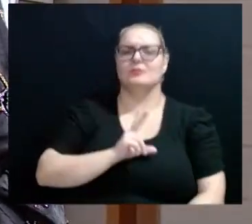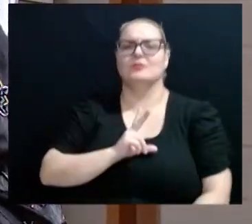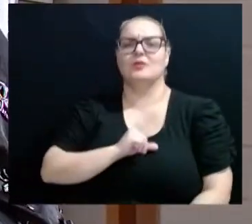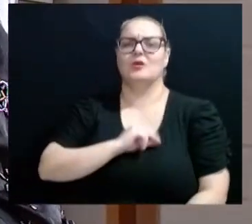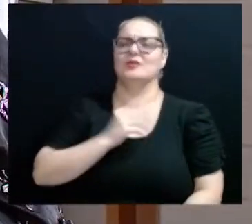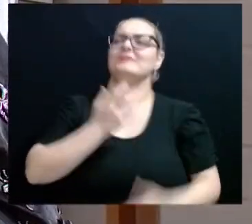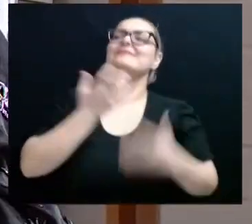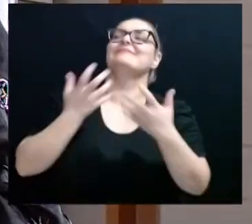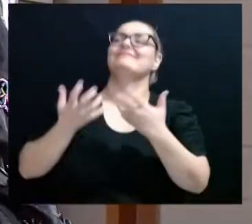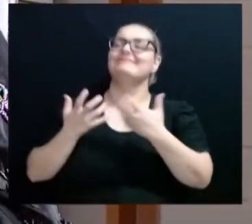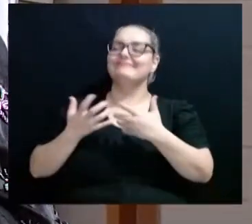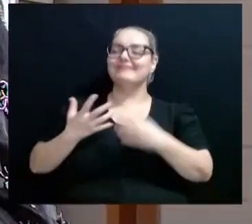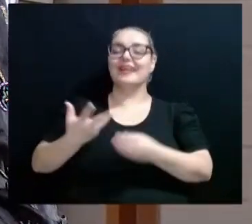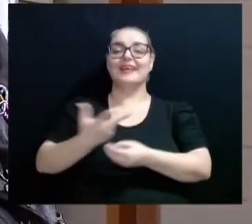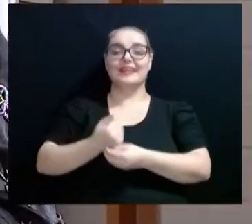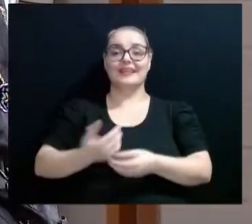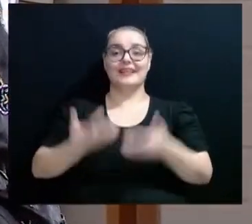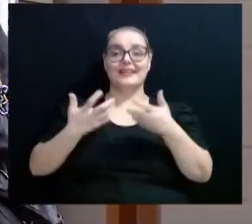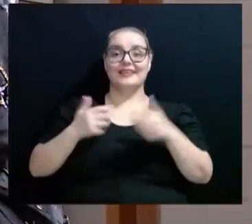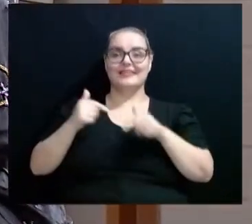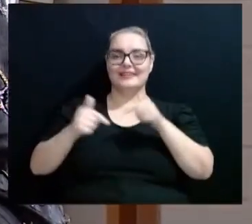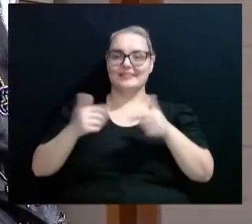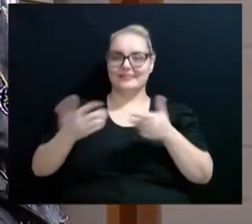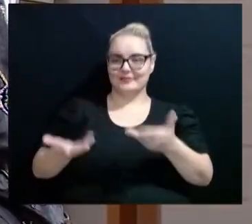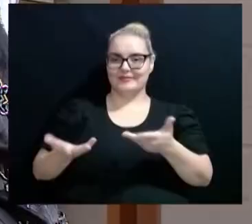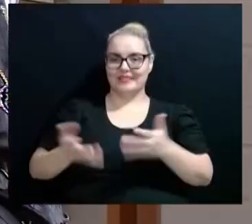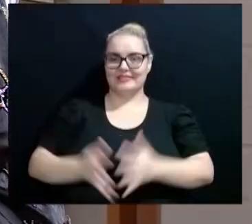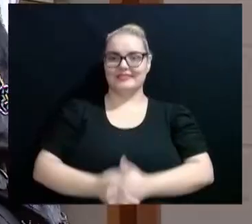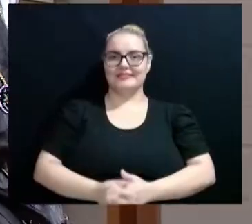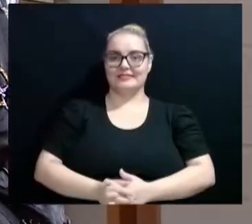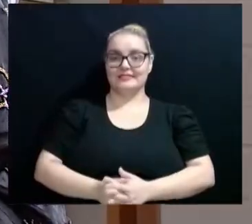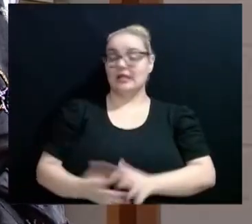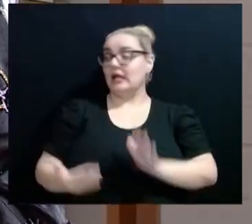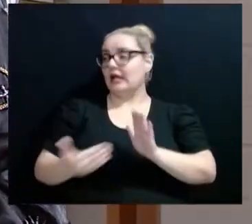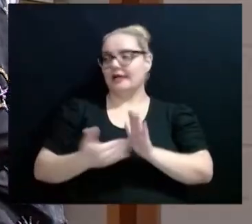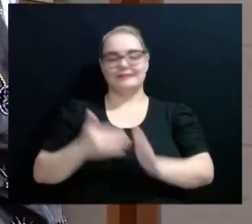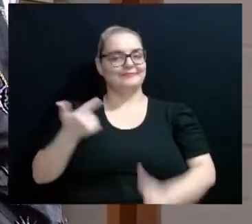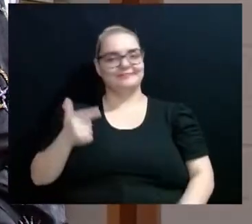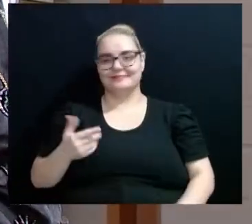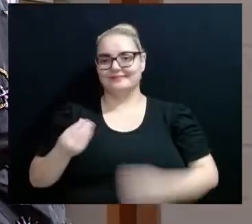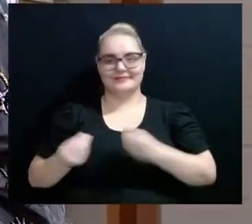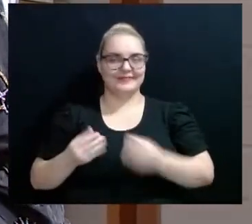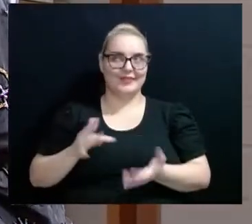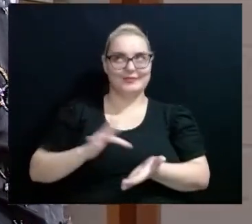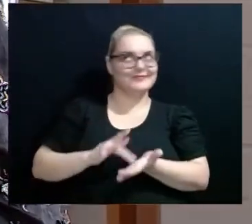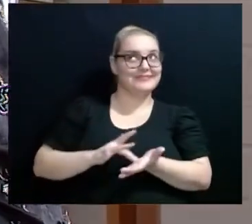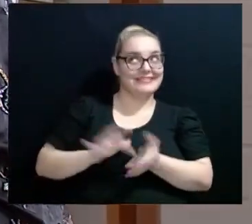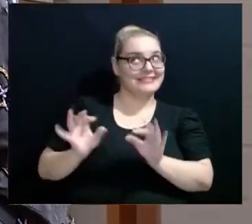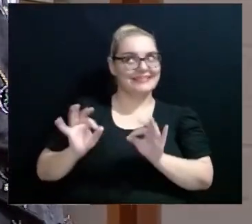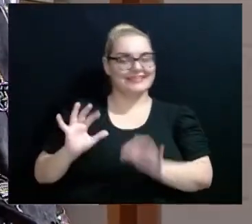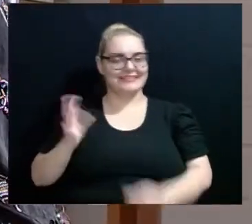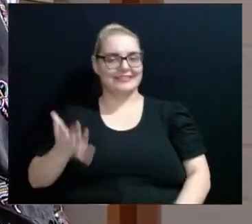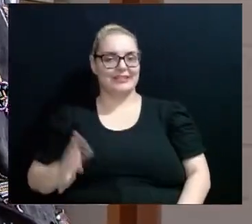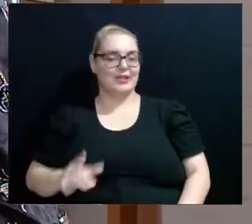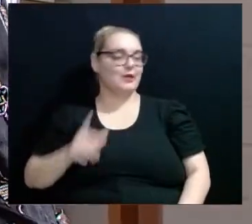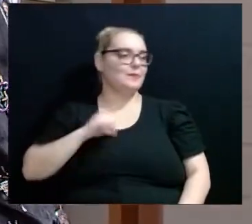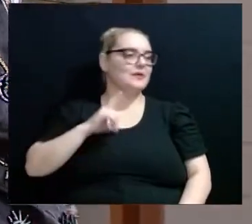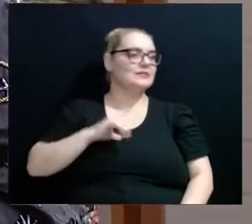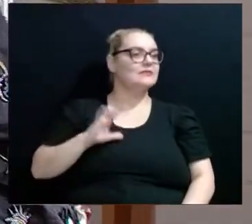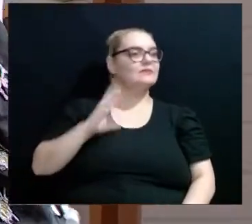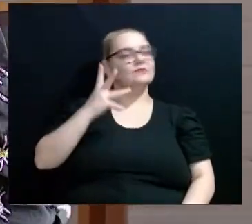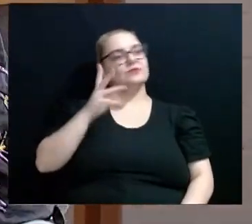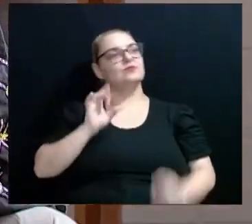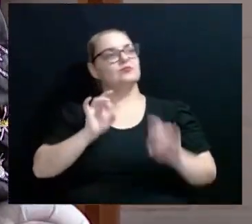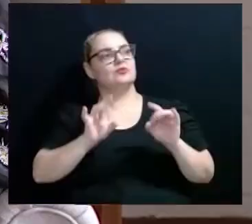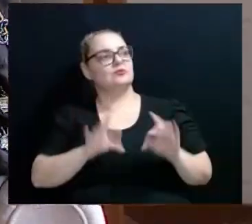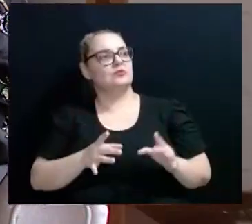museu, eu ficava, nossa, queria tanto ser artista, nossa, queria tanto trabalhar com isso. Até que não deu mais para fingir que... Mas teve